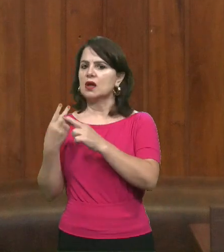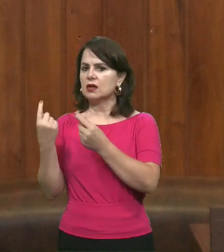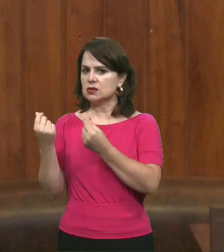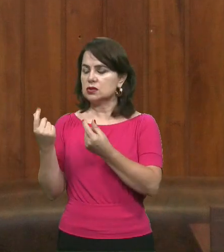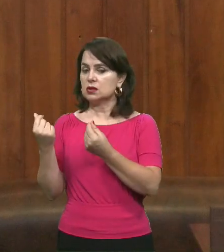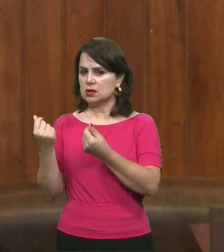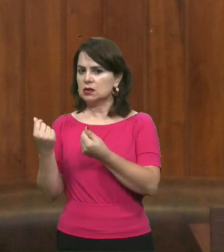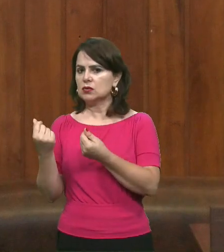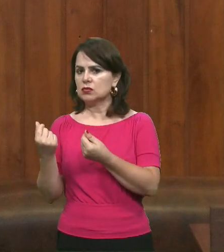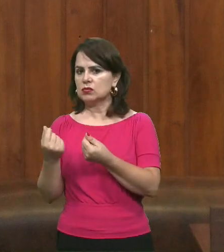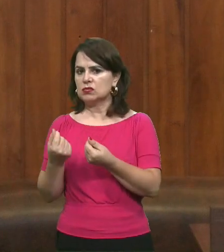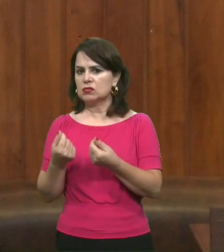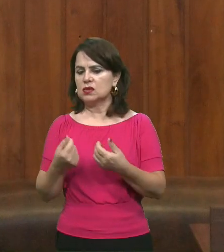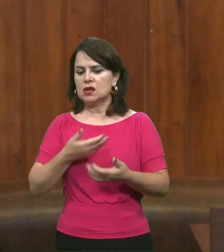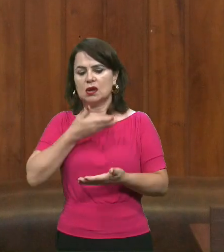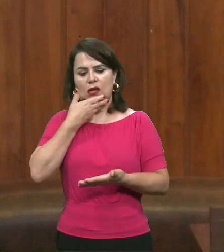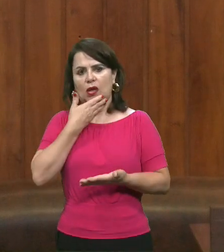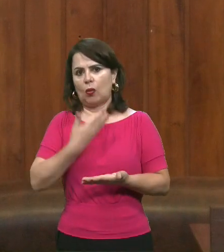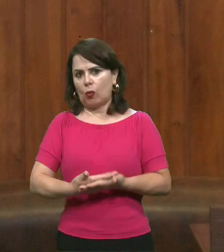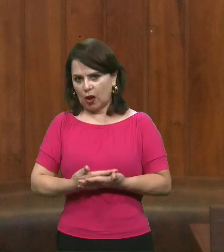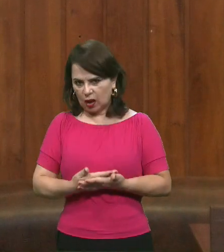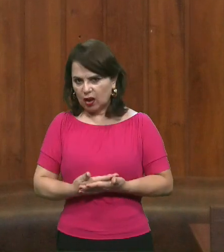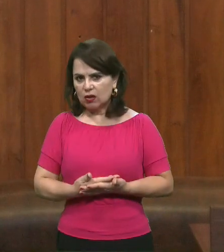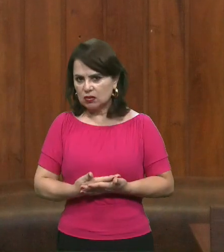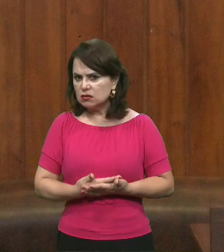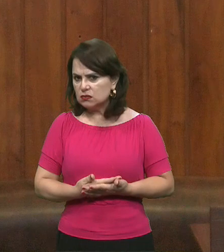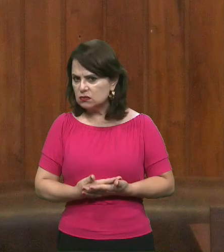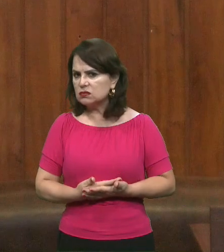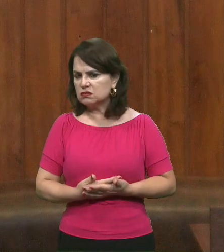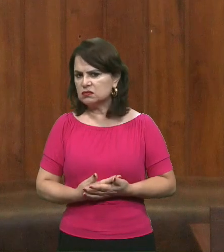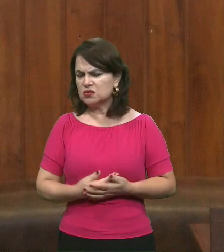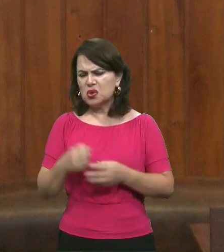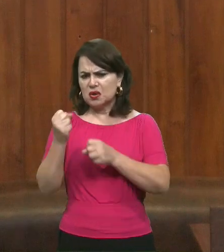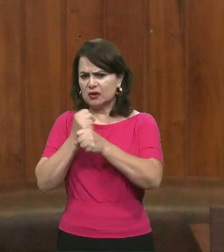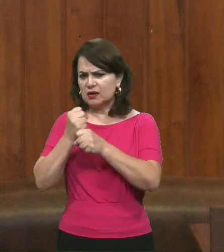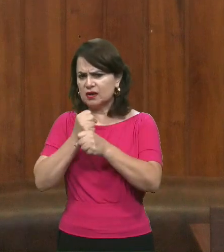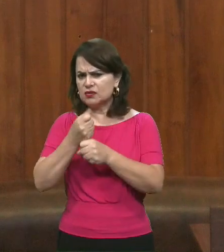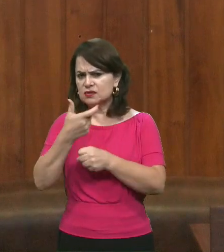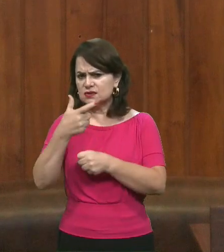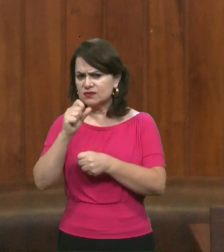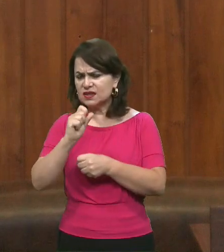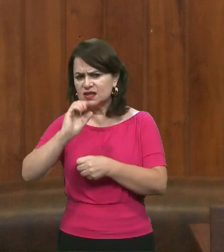indignado, não é de hoje, de 15, 20 anos, eu não sei como